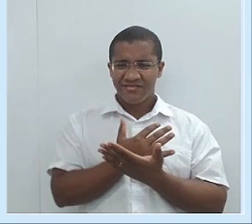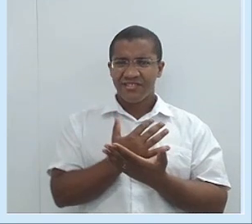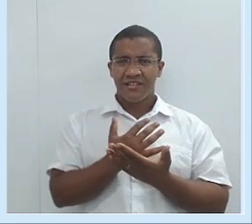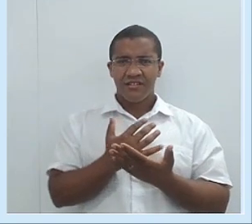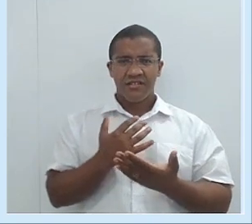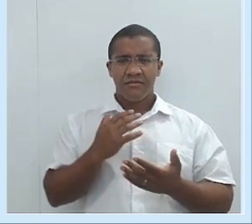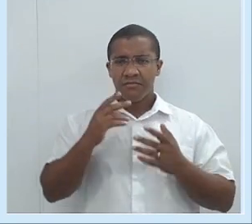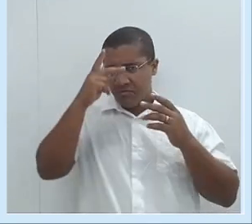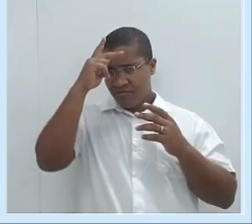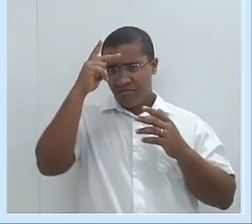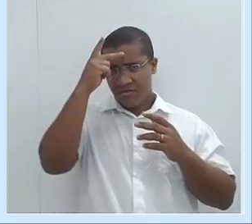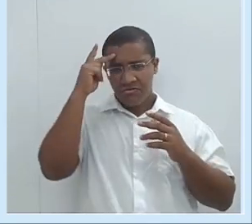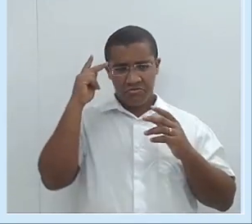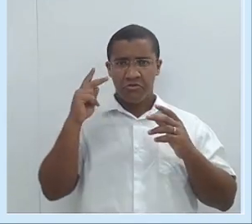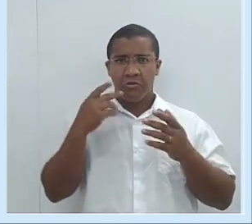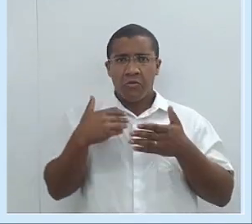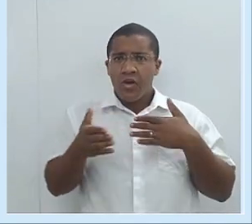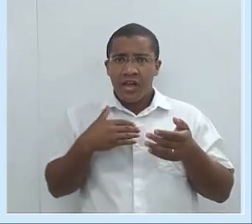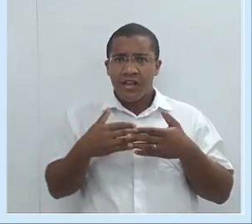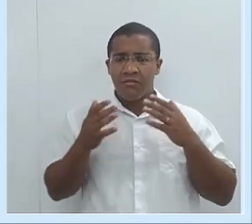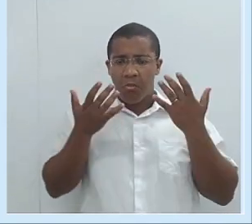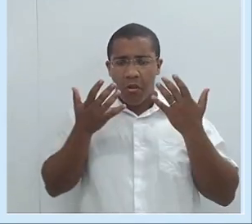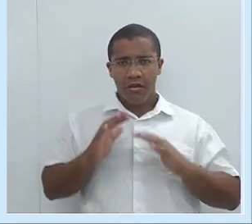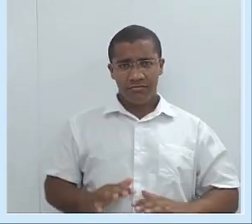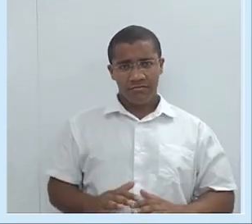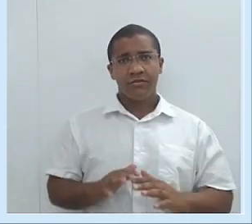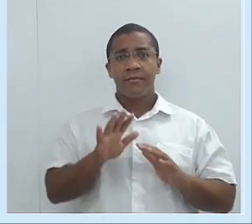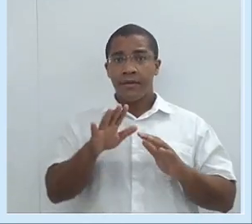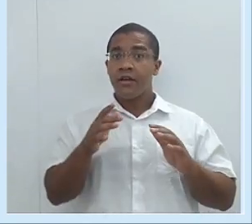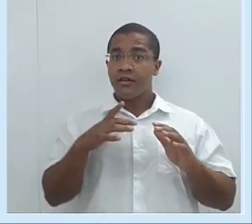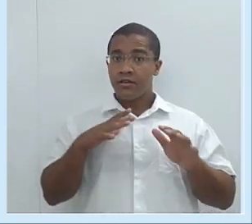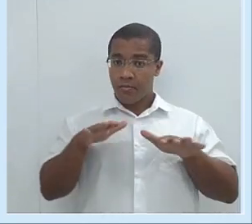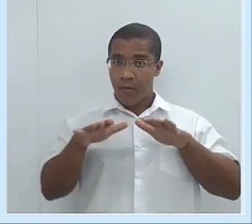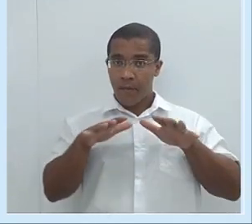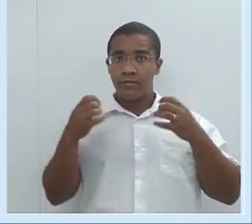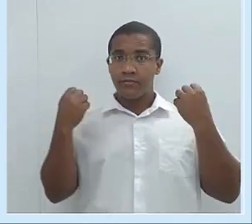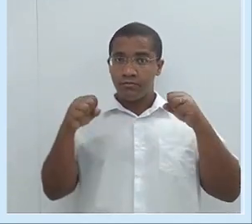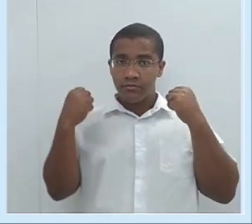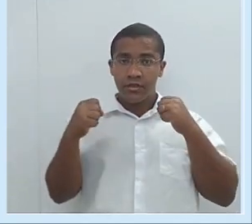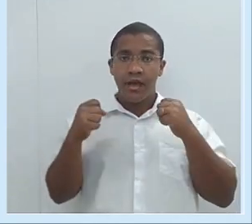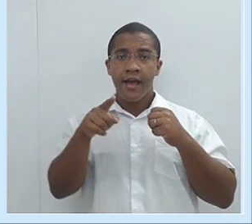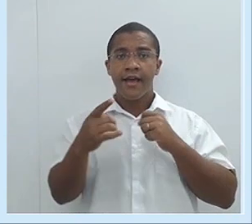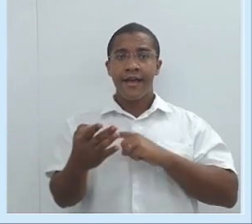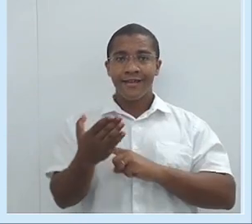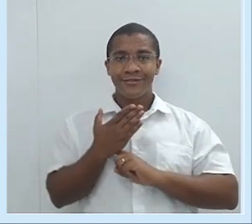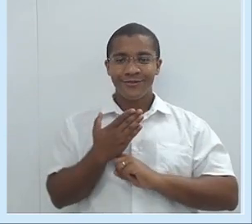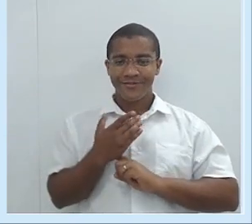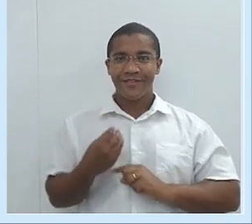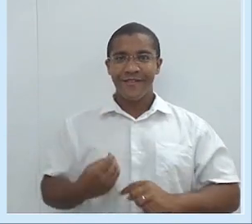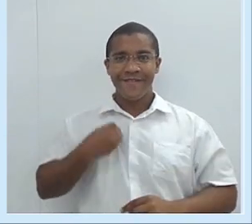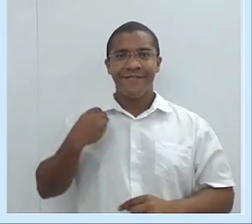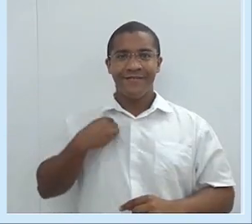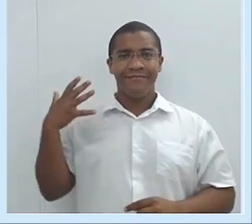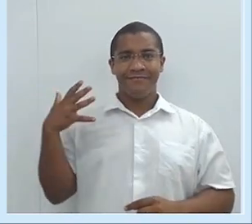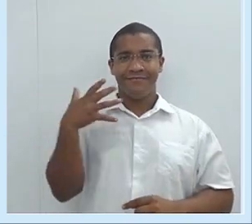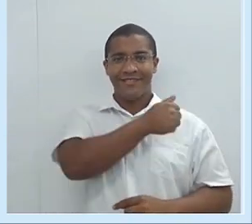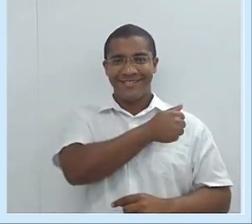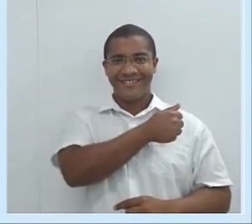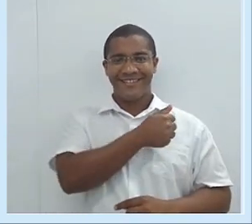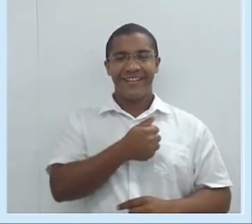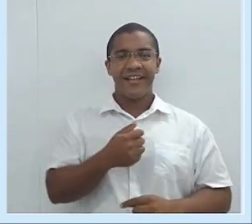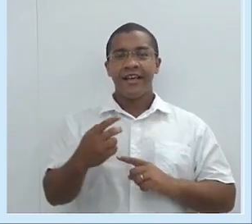de qualquer ser humano. Enquanto o movimento e o exercício físico, metódico, ele vai salvar